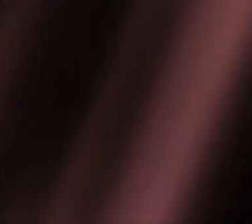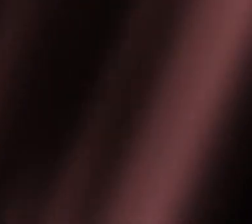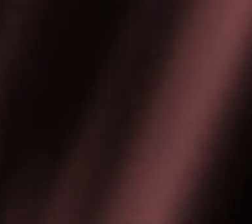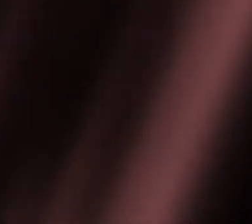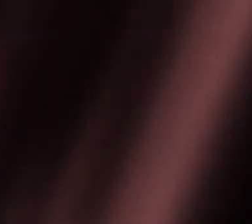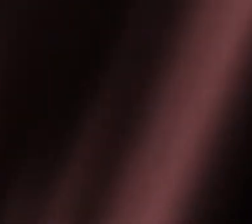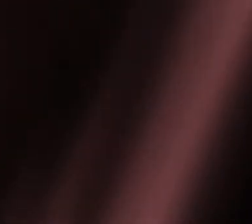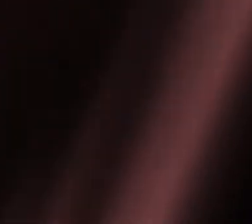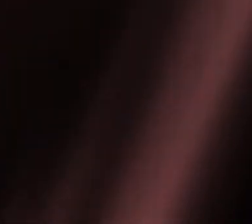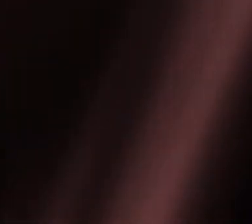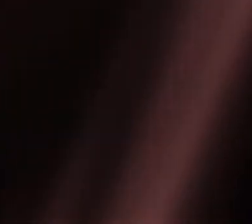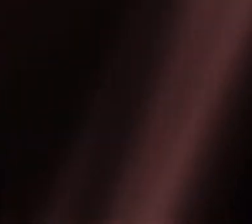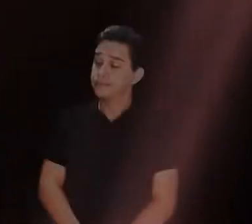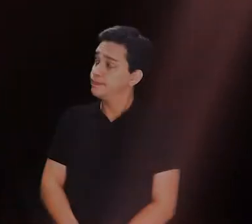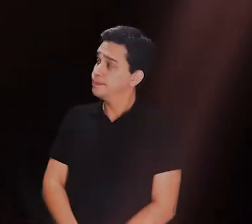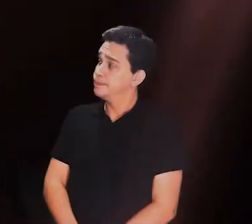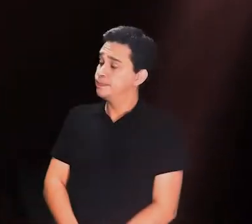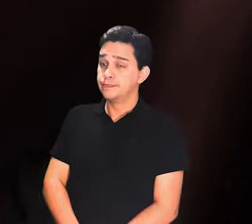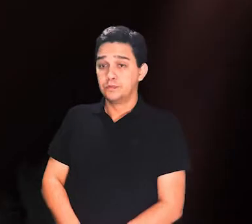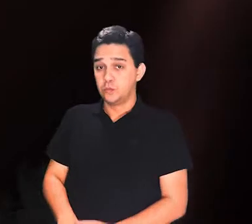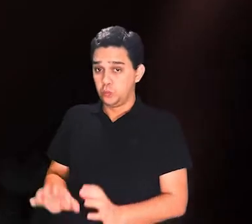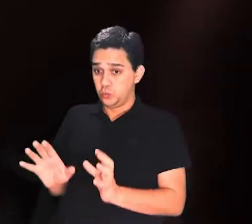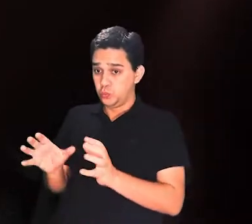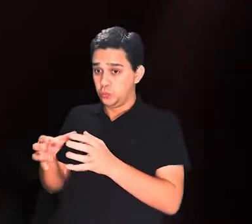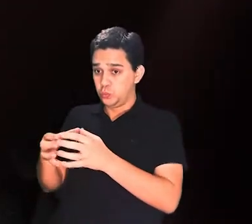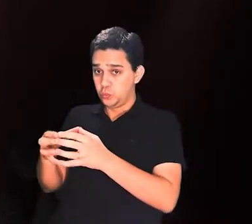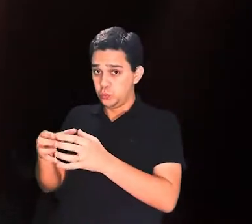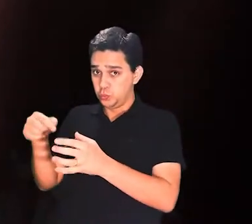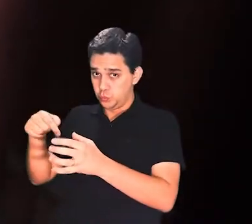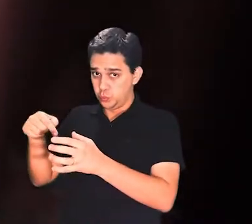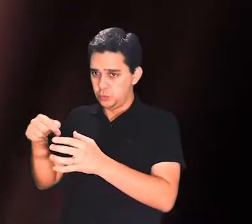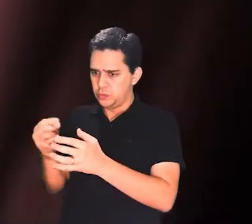A força-tarefa editada pela Resolução GPGJ nº